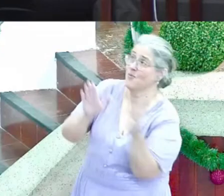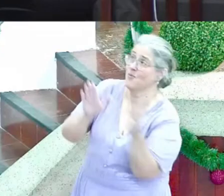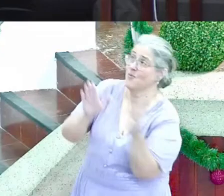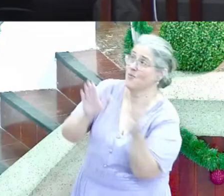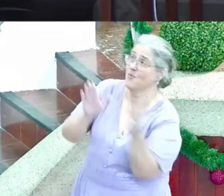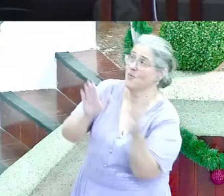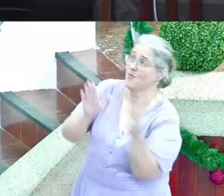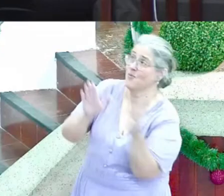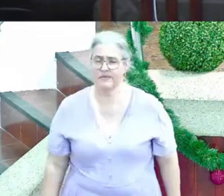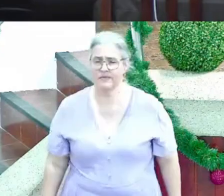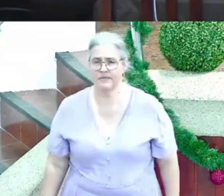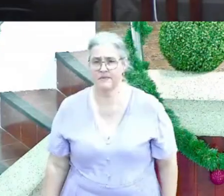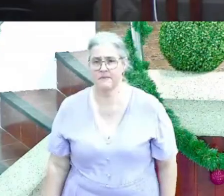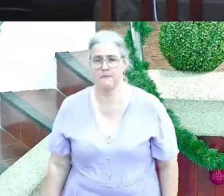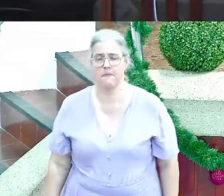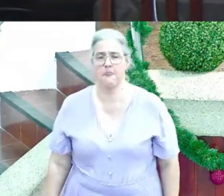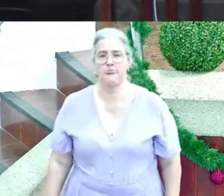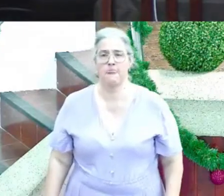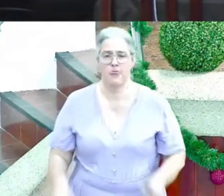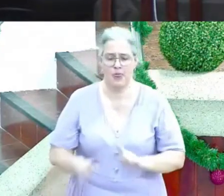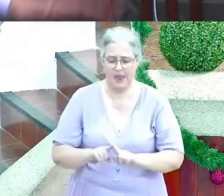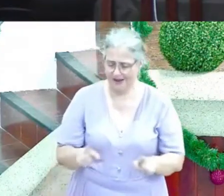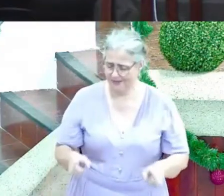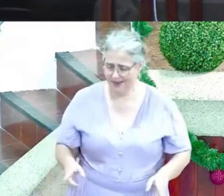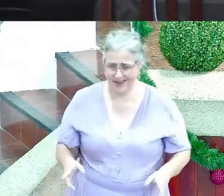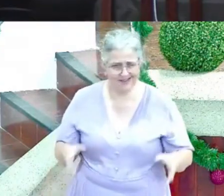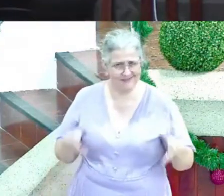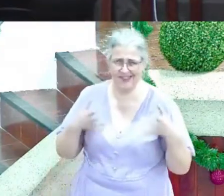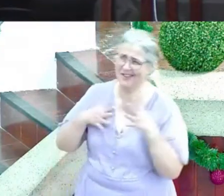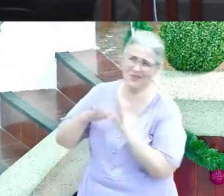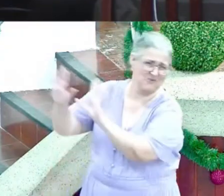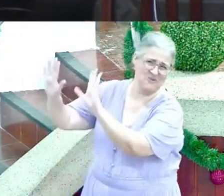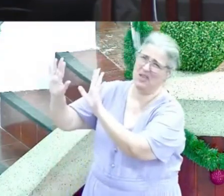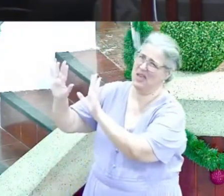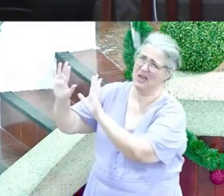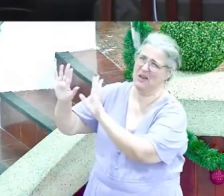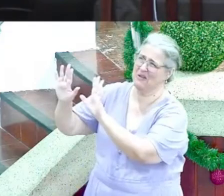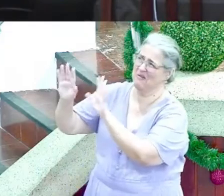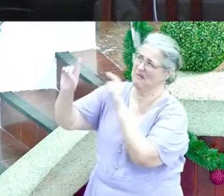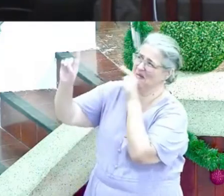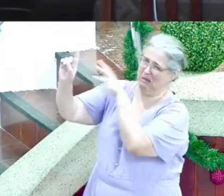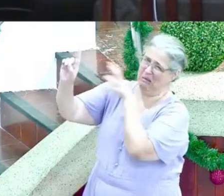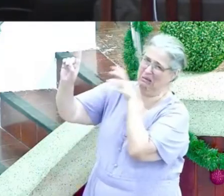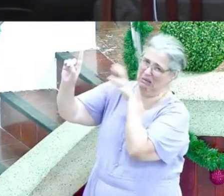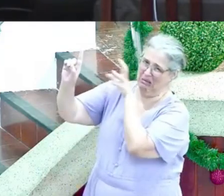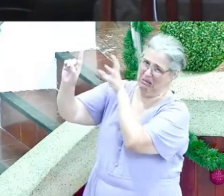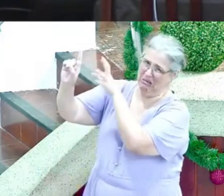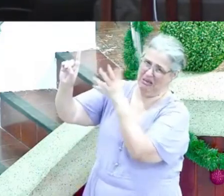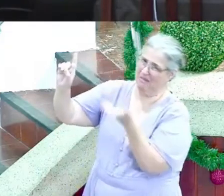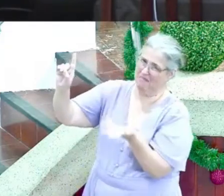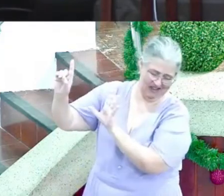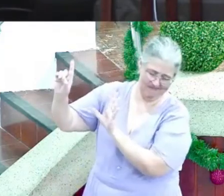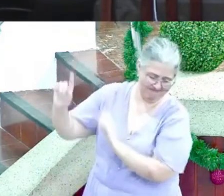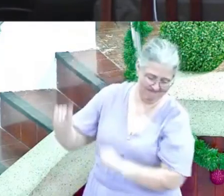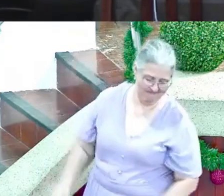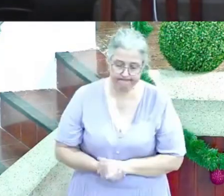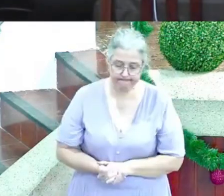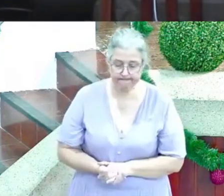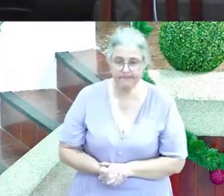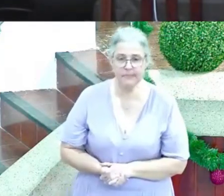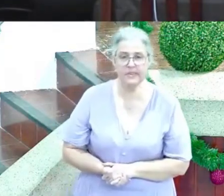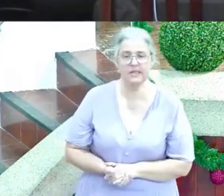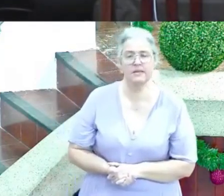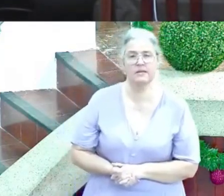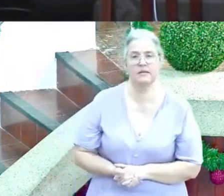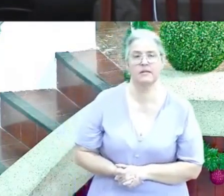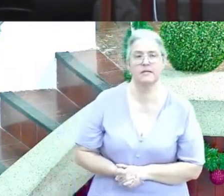E baseado nisso ele disse: não, eu não quero tentar o Senhor. Eis aí uma resposta incrédula. A coisa